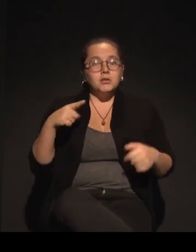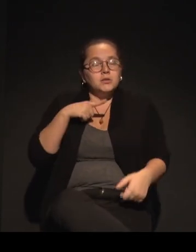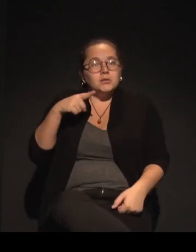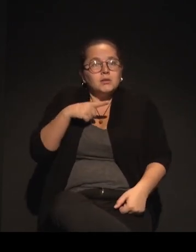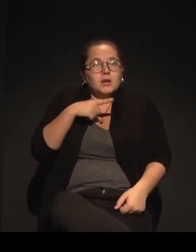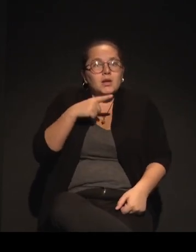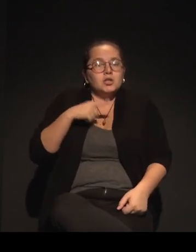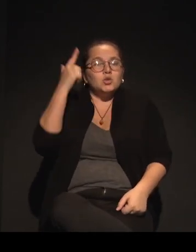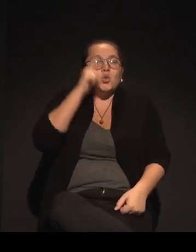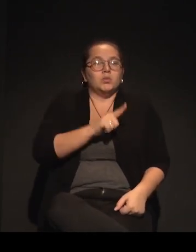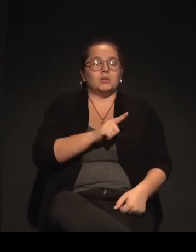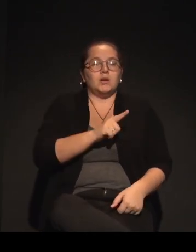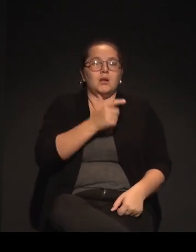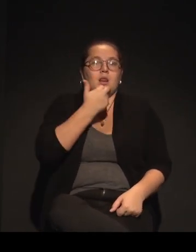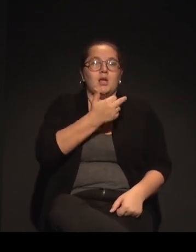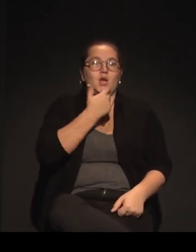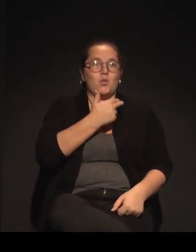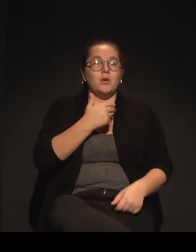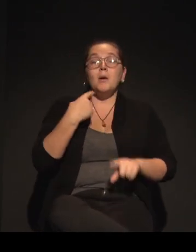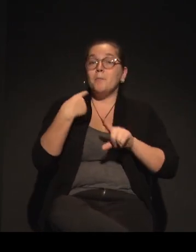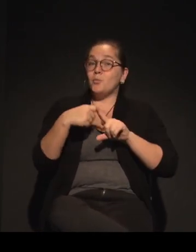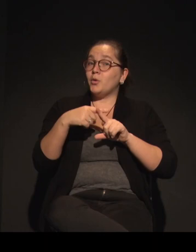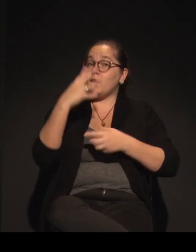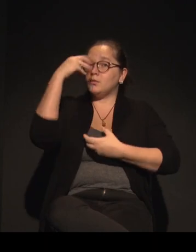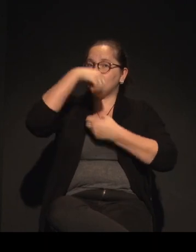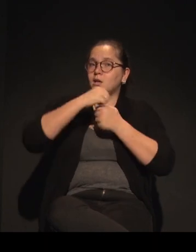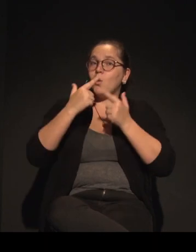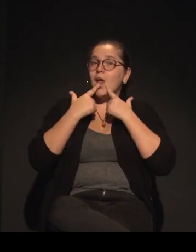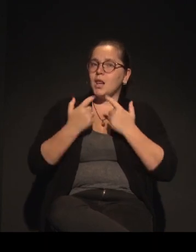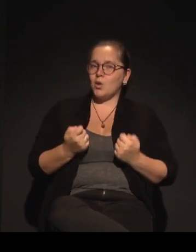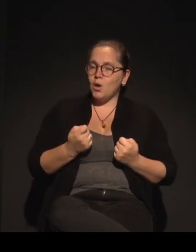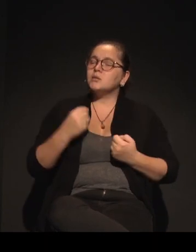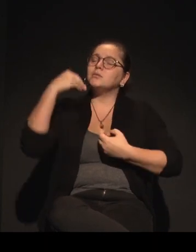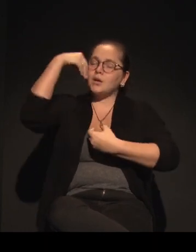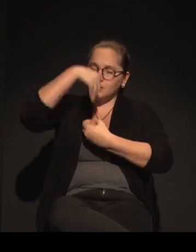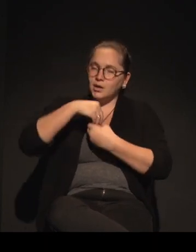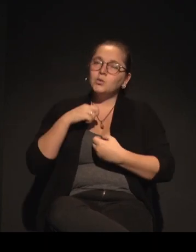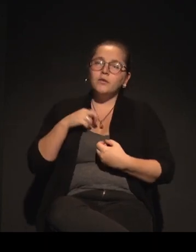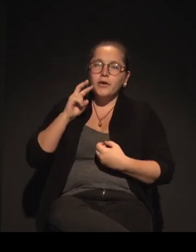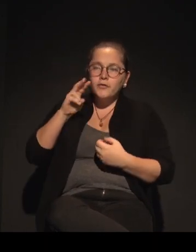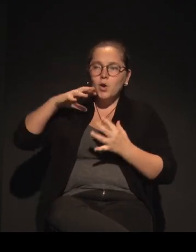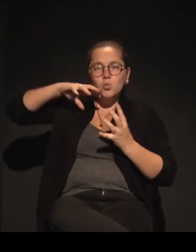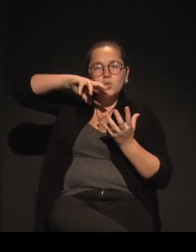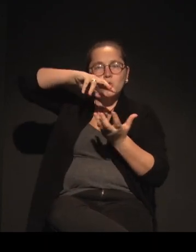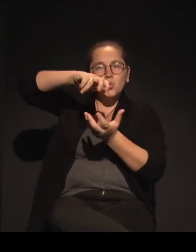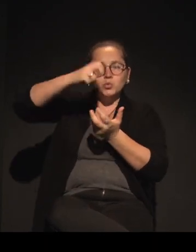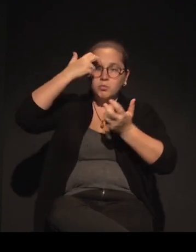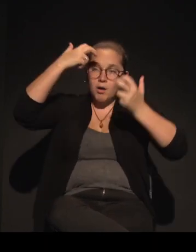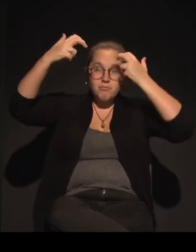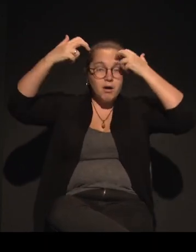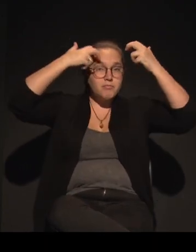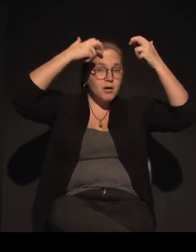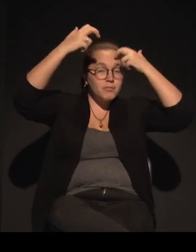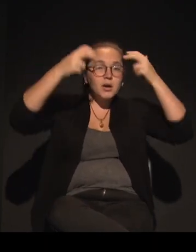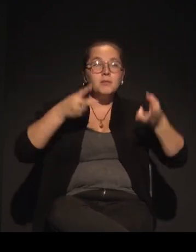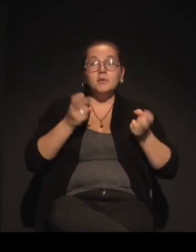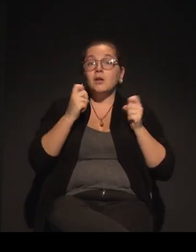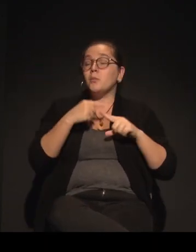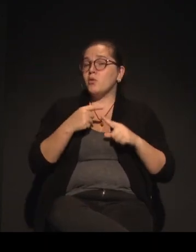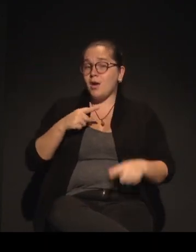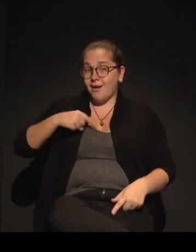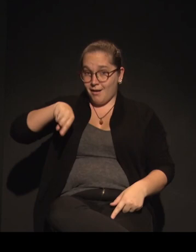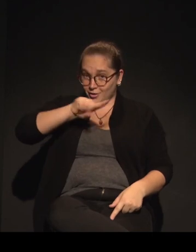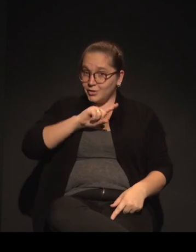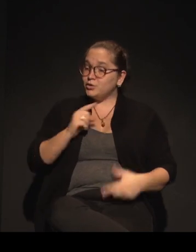nessa leitura de mundo é importante porque a linguagem também está presente dessa leitura de mundo que muitas vezes a gente nós jovens têm que aprender